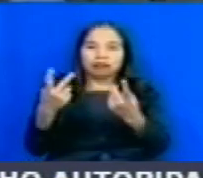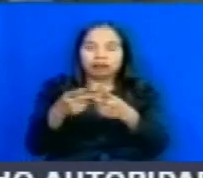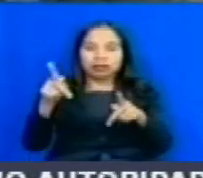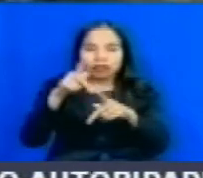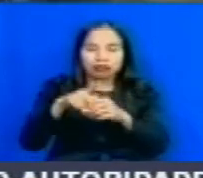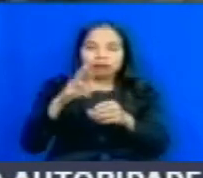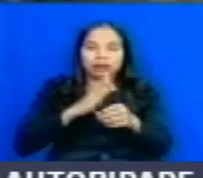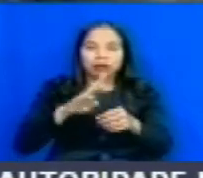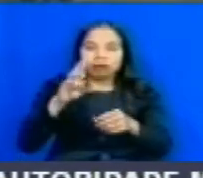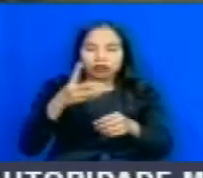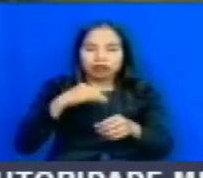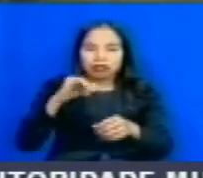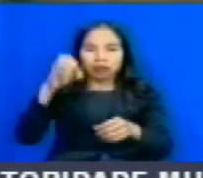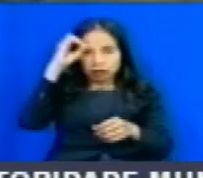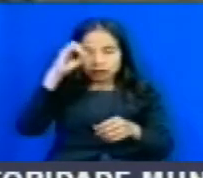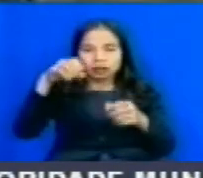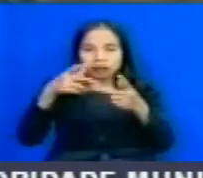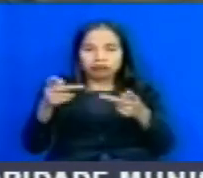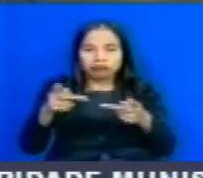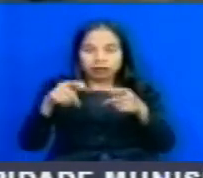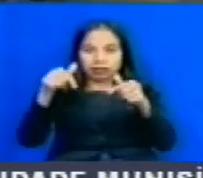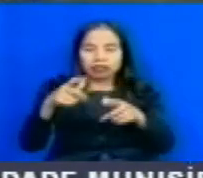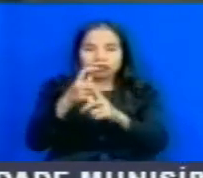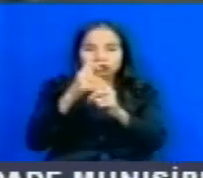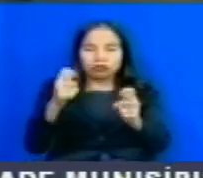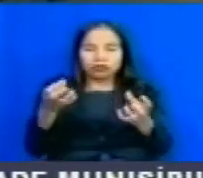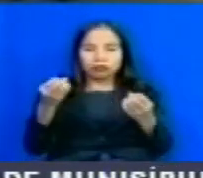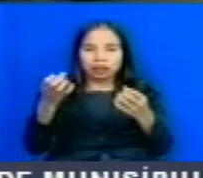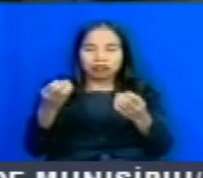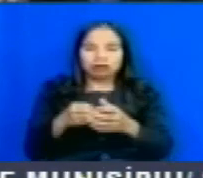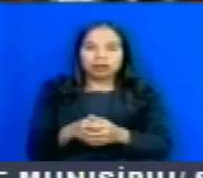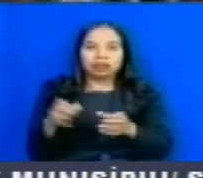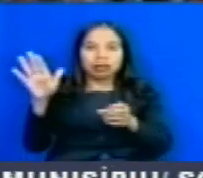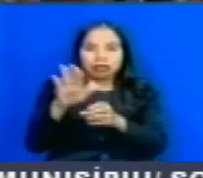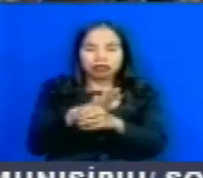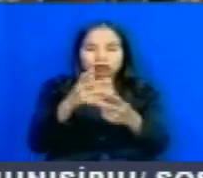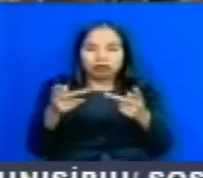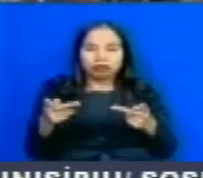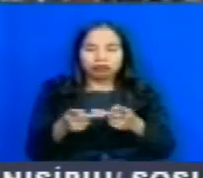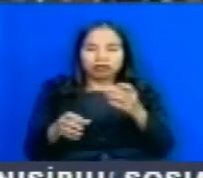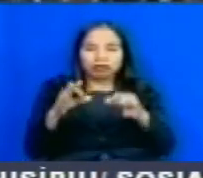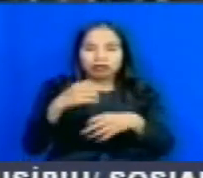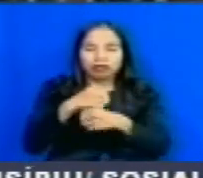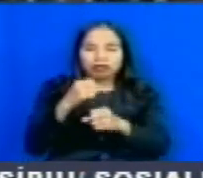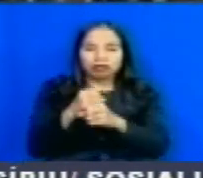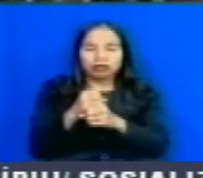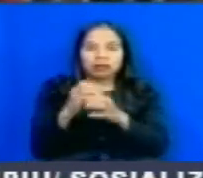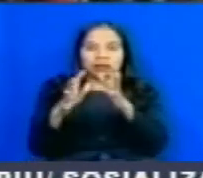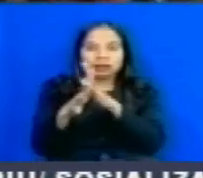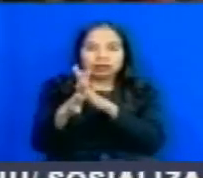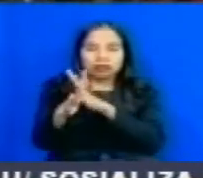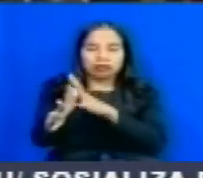mais bebora dili e observação a menina iha fati dani e transporte barak makana kono iha fati dani. Além de halomos engrafamento